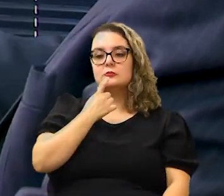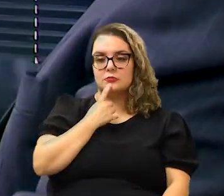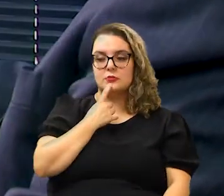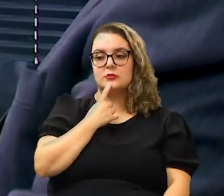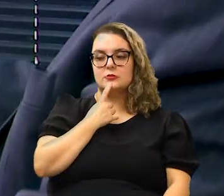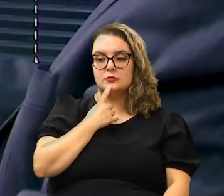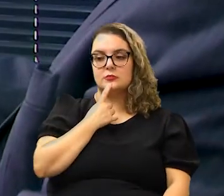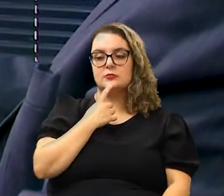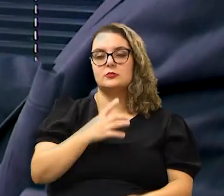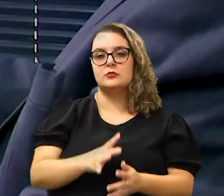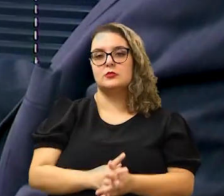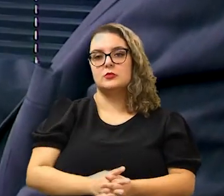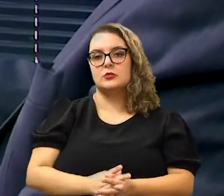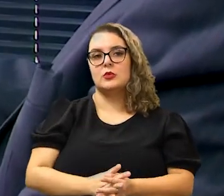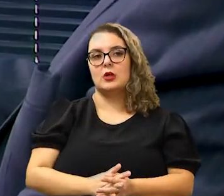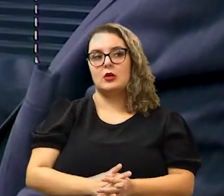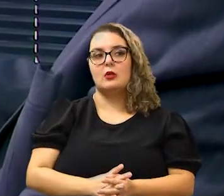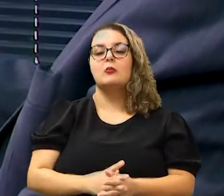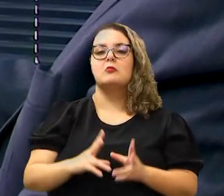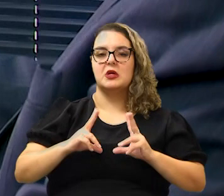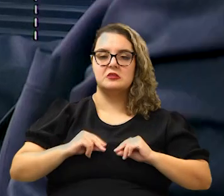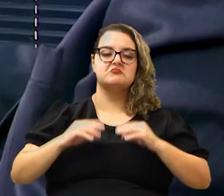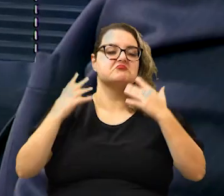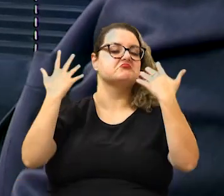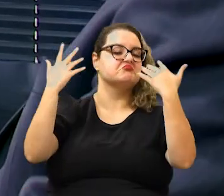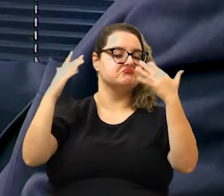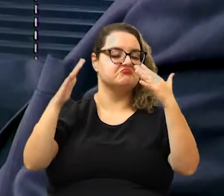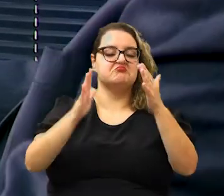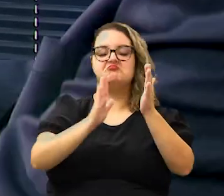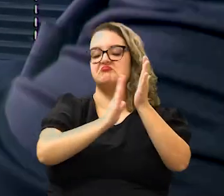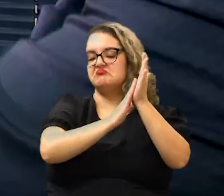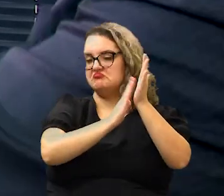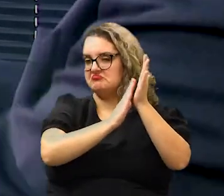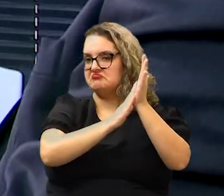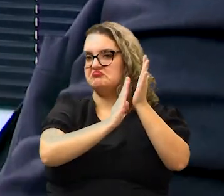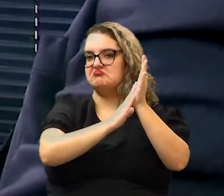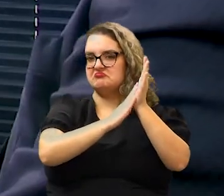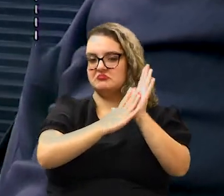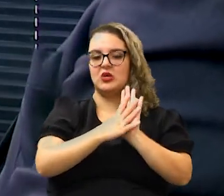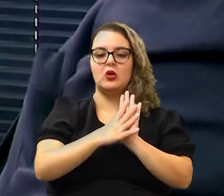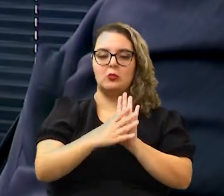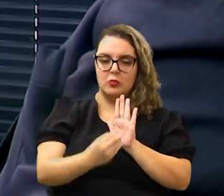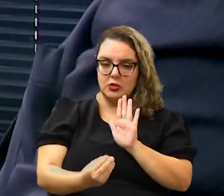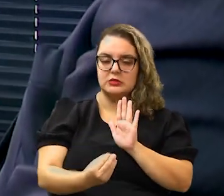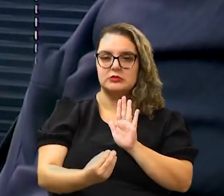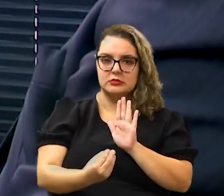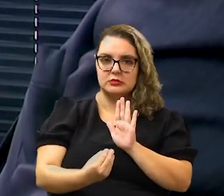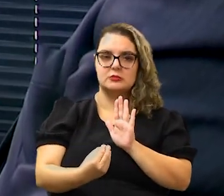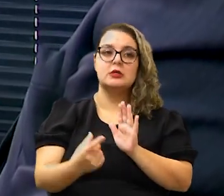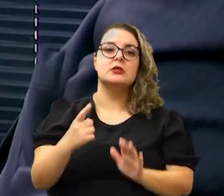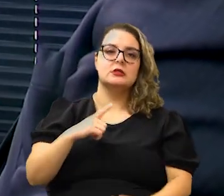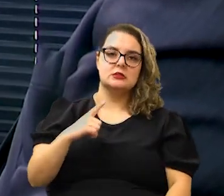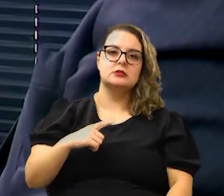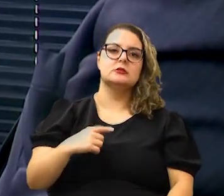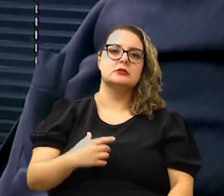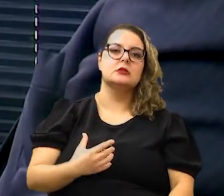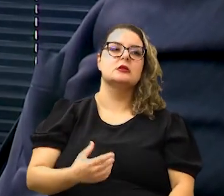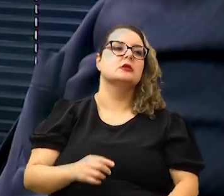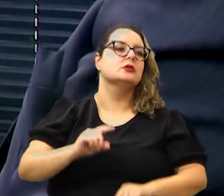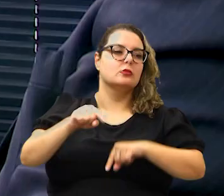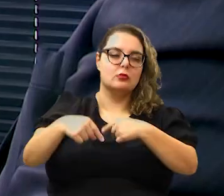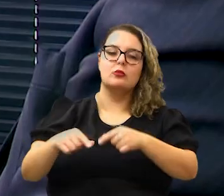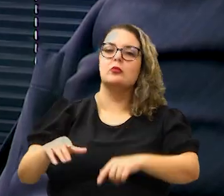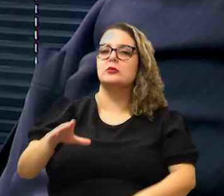merecem aplausos e são modelos que haverão de ser repetidos em outros municípios, porque